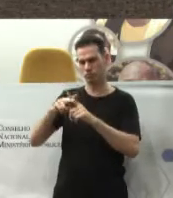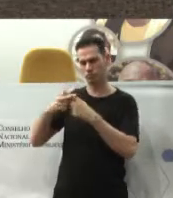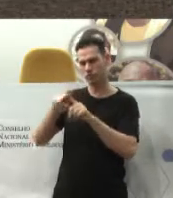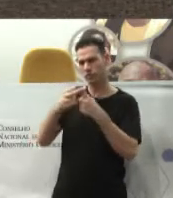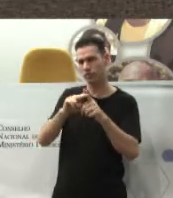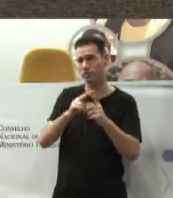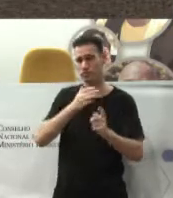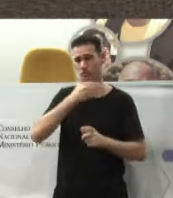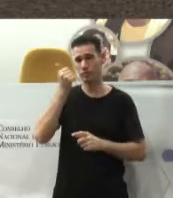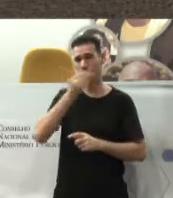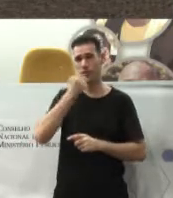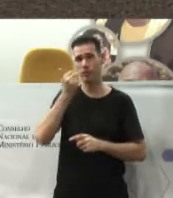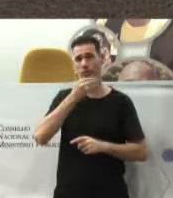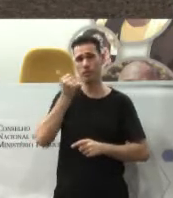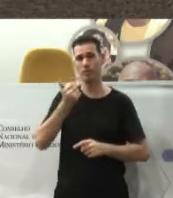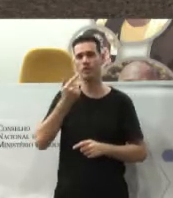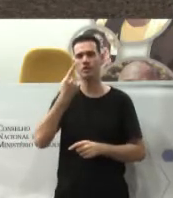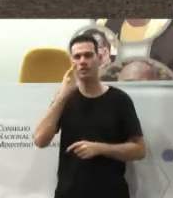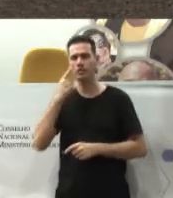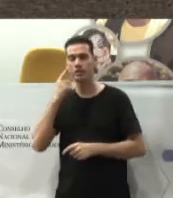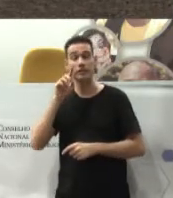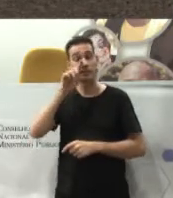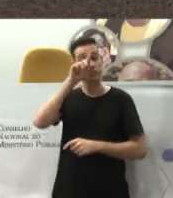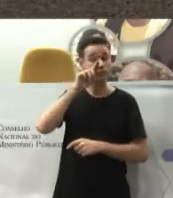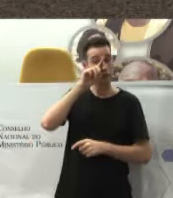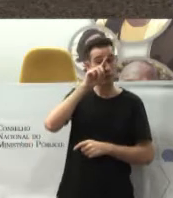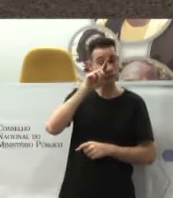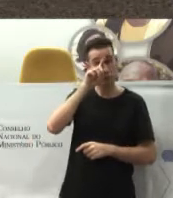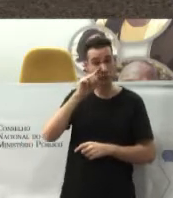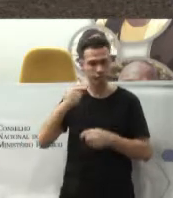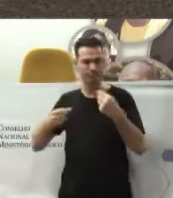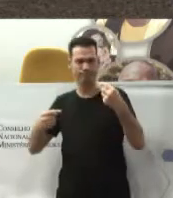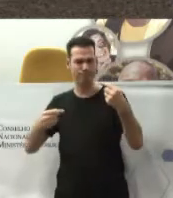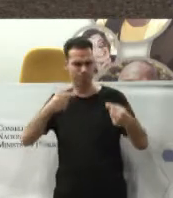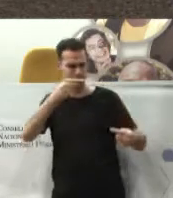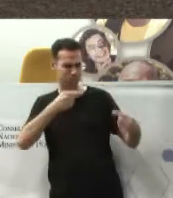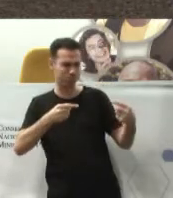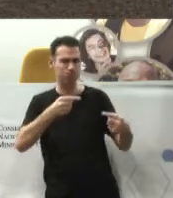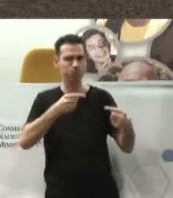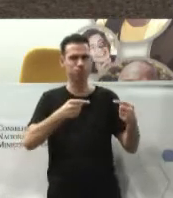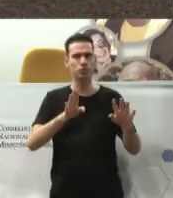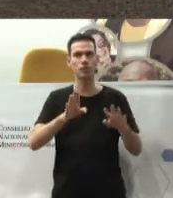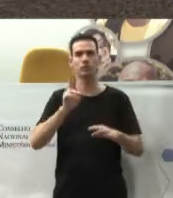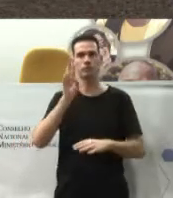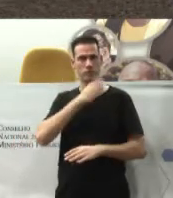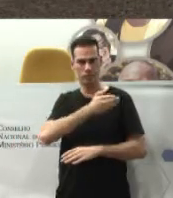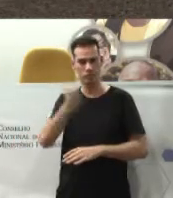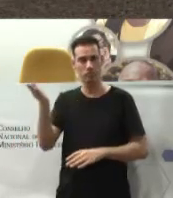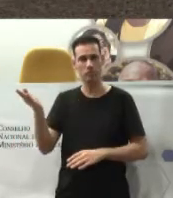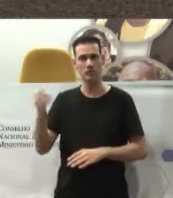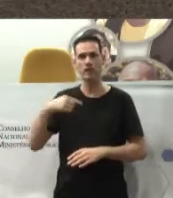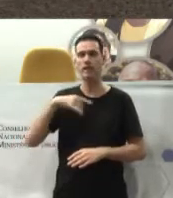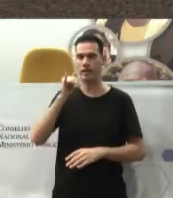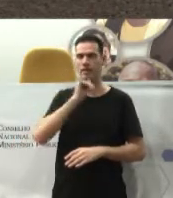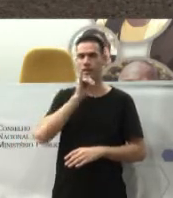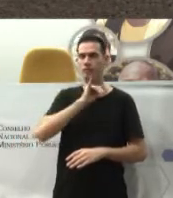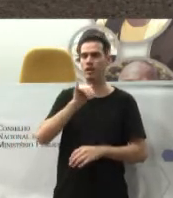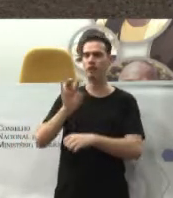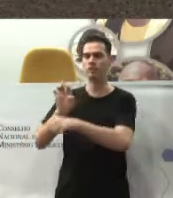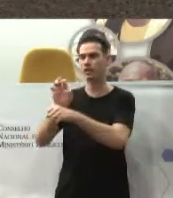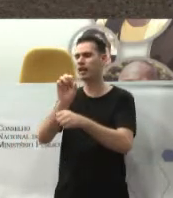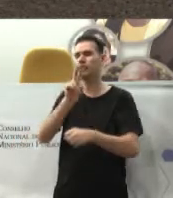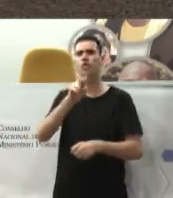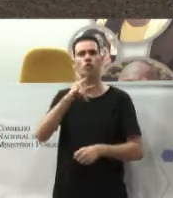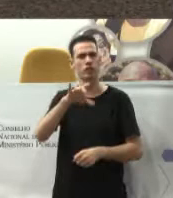é a melhor forma de lidar com o risco de acirramento de disputas. Porque eu garanto aos senhores, iniciar uma audiência dessa com Estado, União,